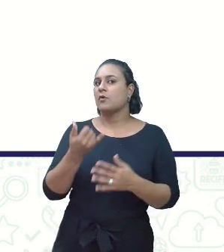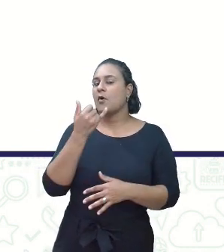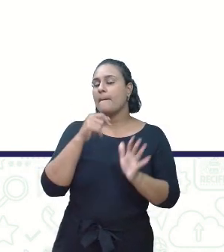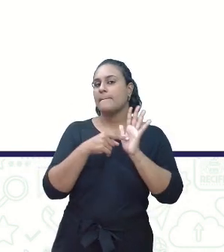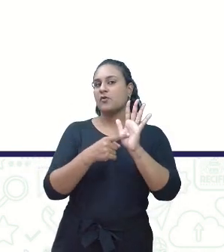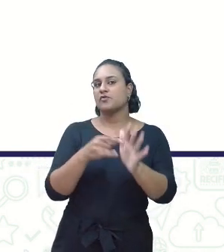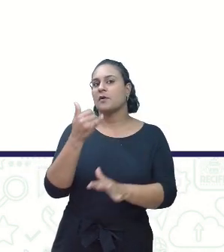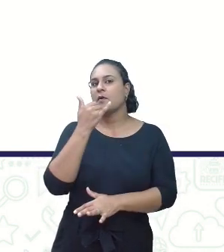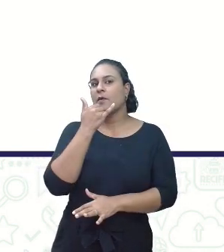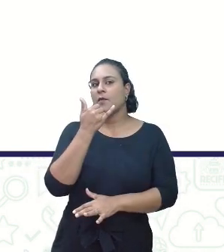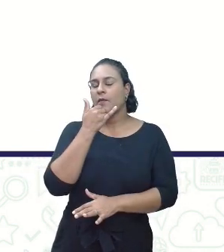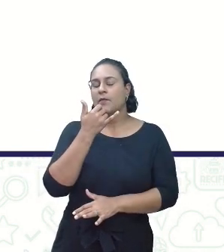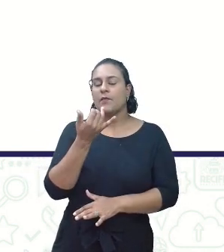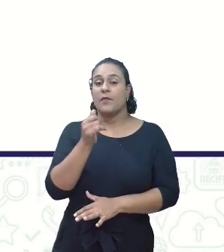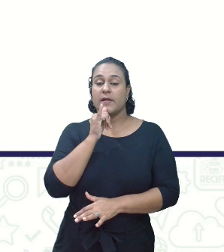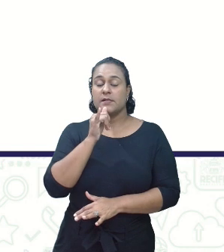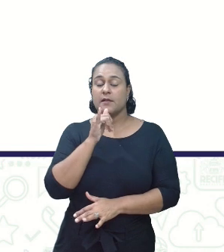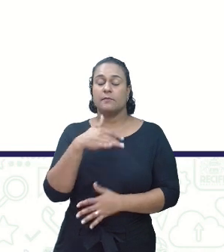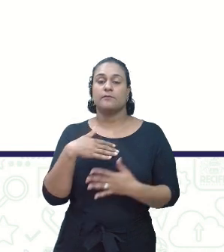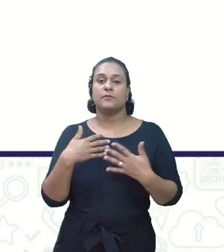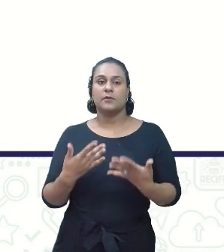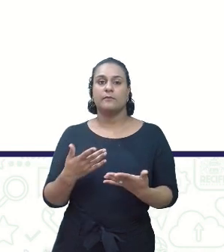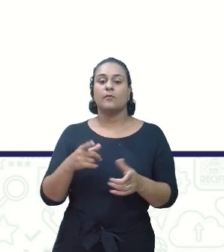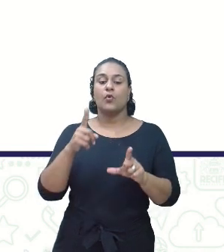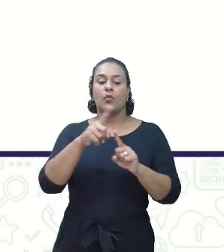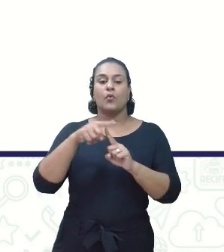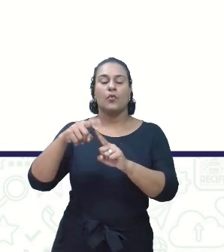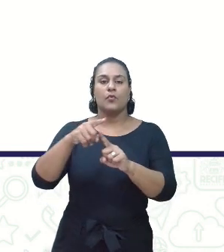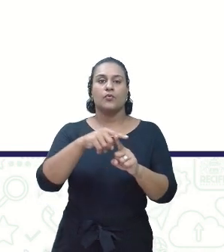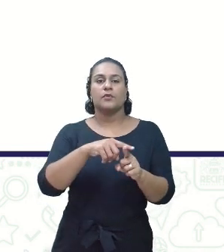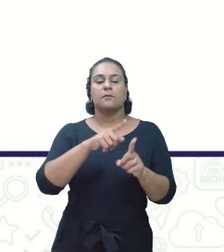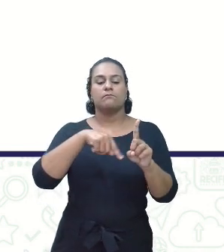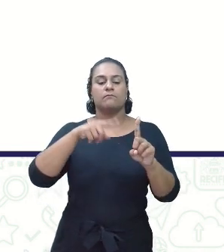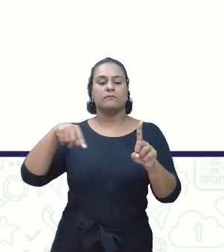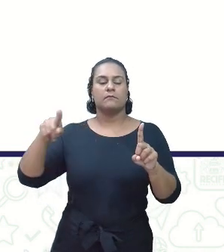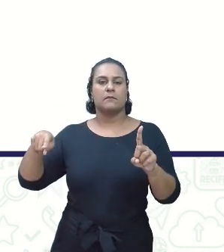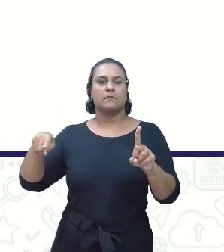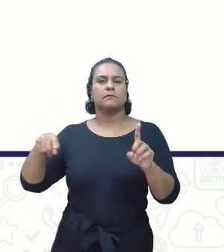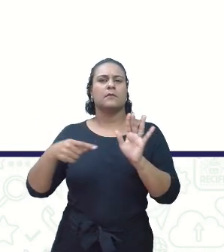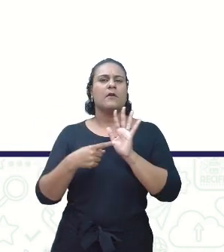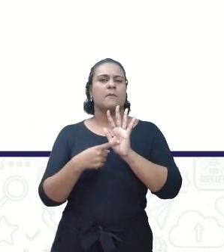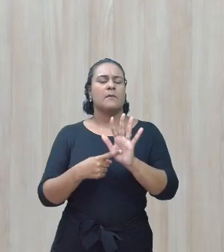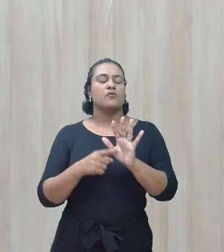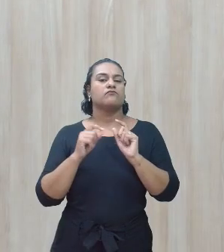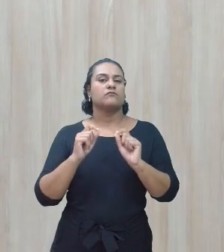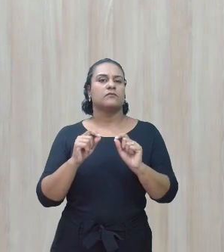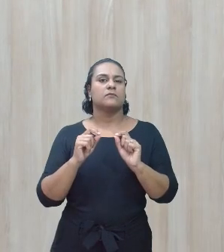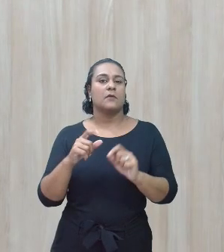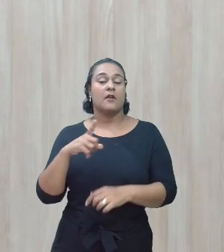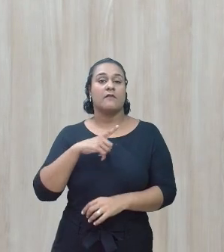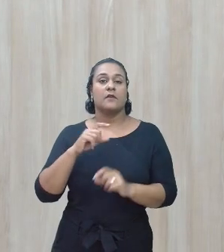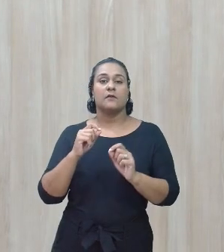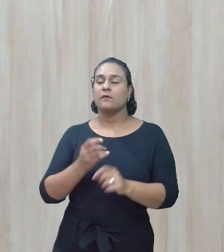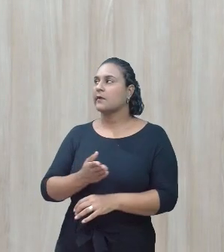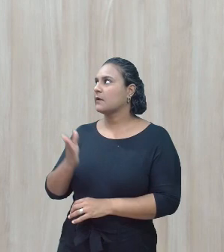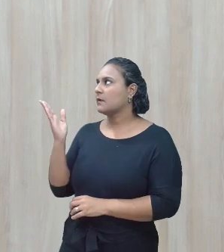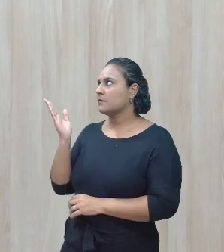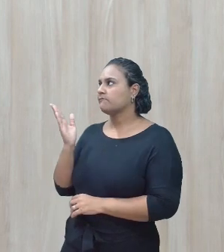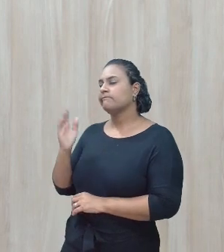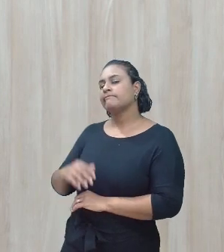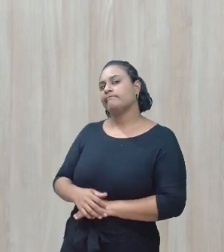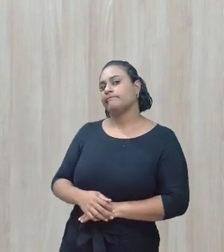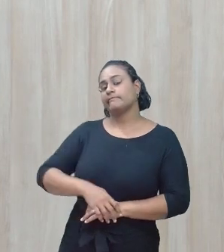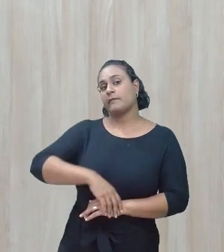ideia de relacionar o tipo de gráfico vai depender do que você quer mostrar. Aqui a gente vai ter a situação de analisar,